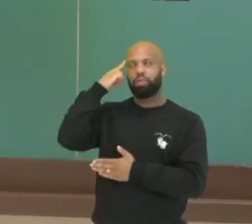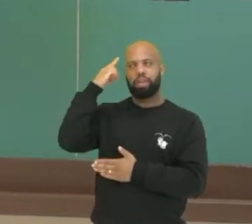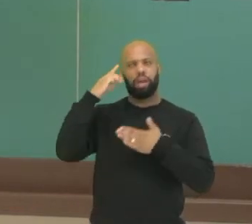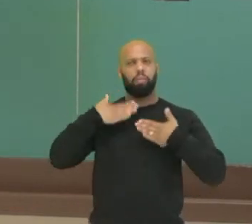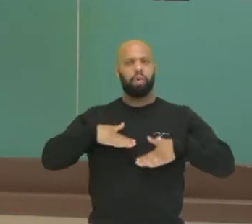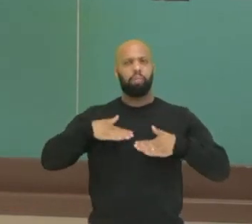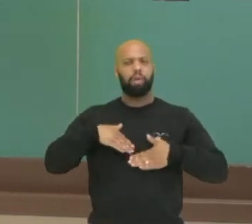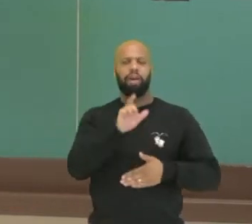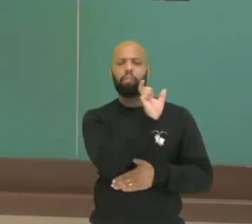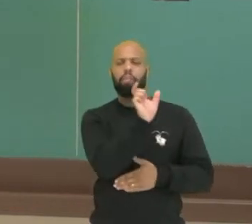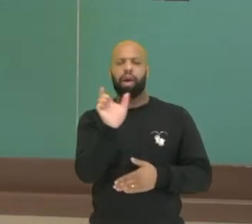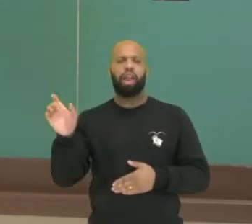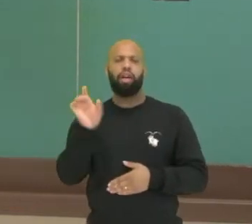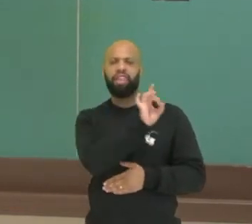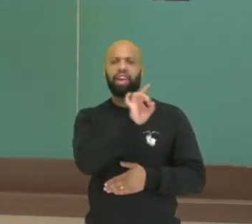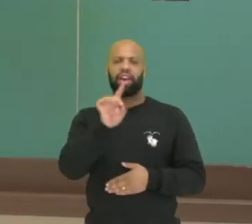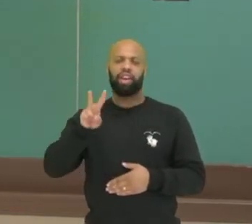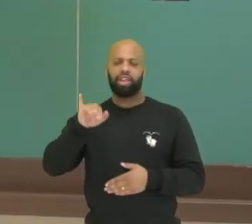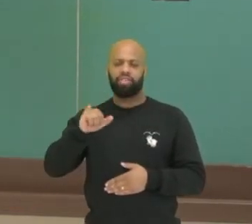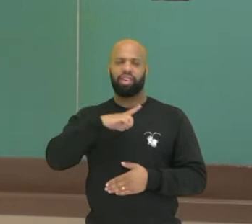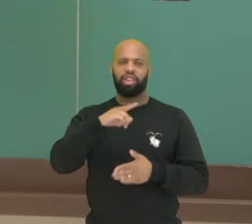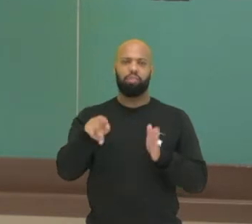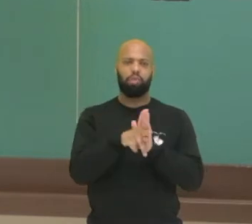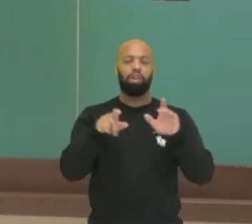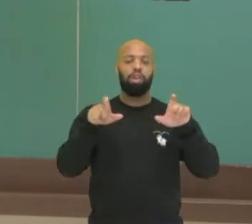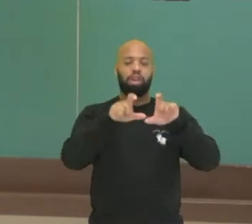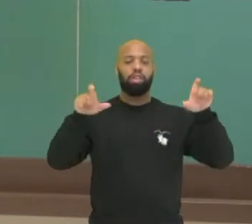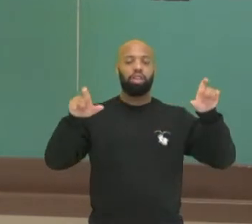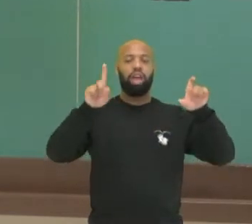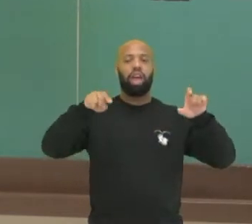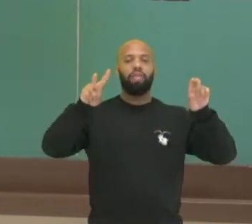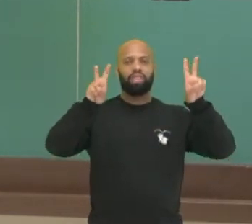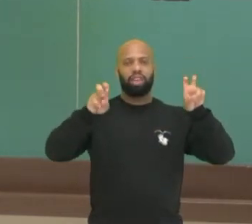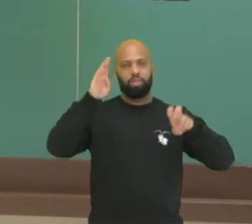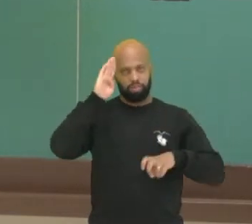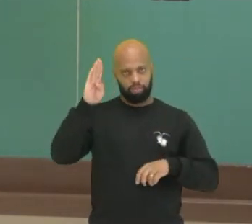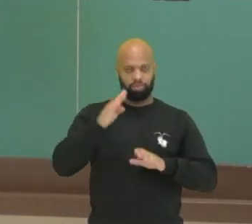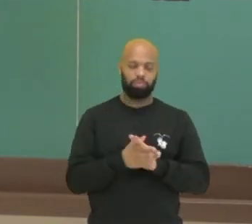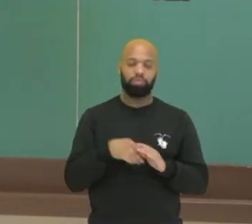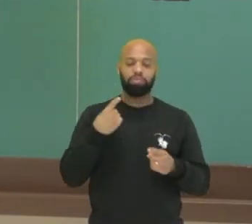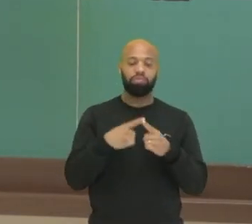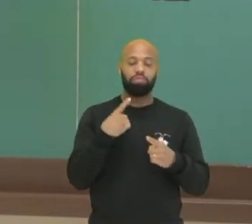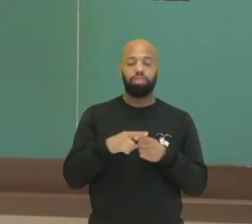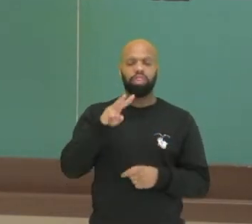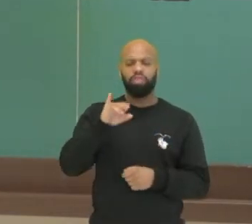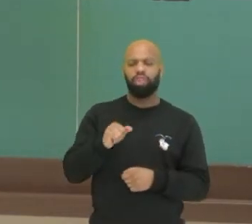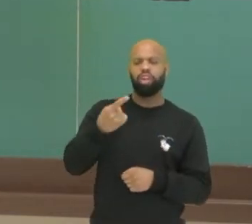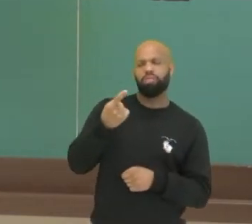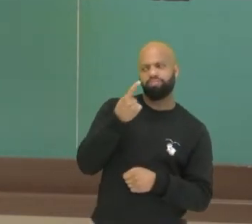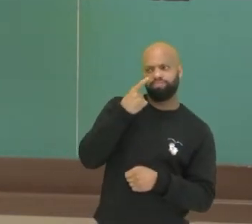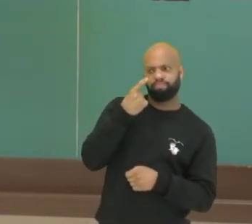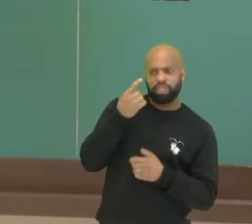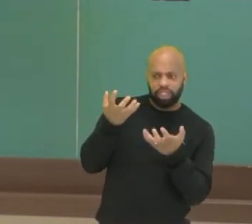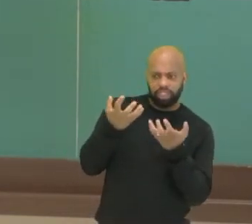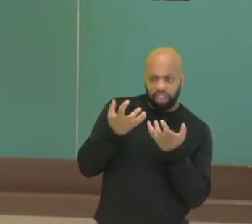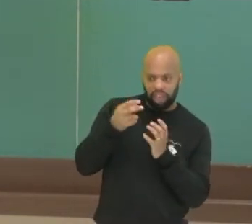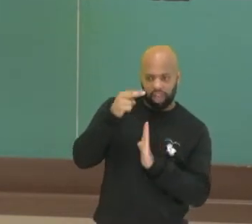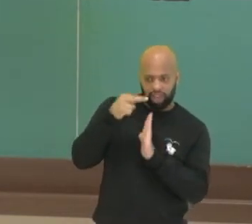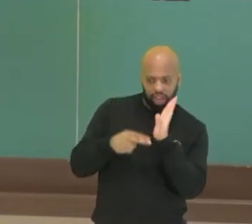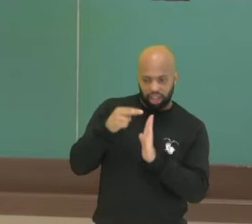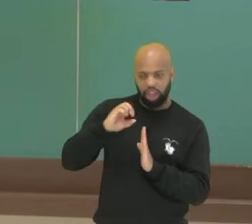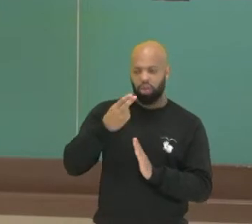cada palavra que vai constituir a manchete. Por quê? Porque a manchete é o chamariz, é por meio da manchete que o